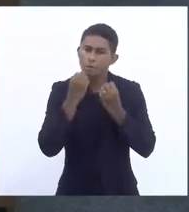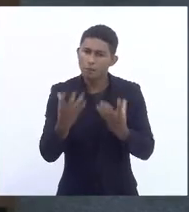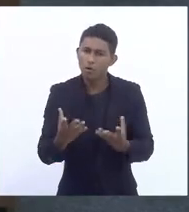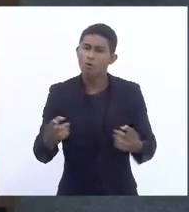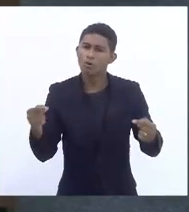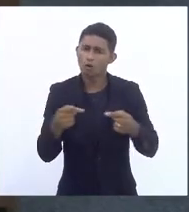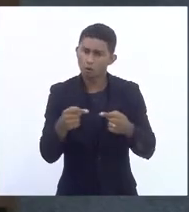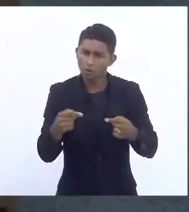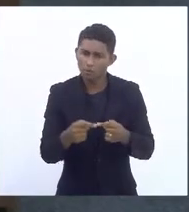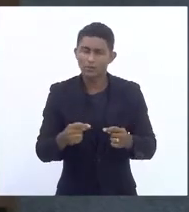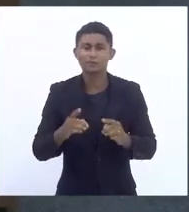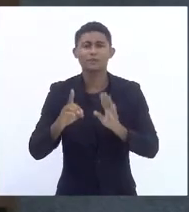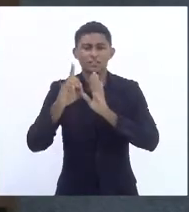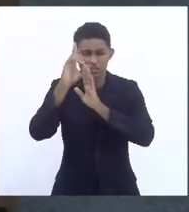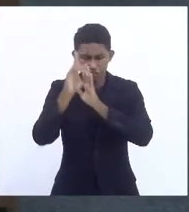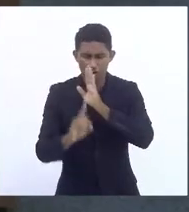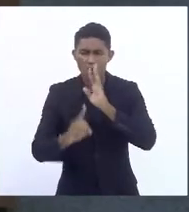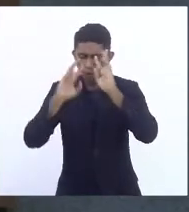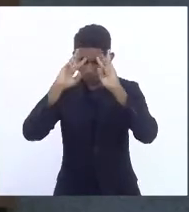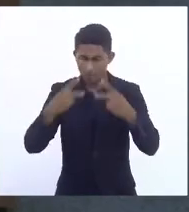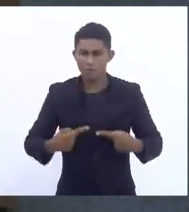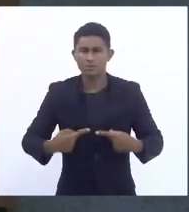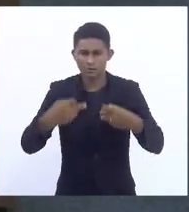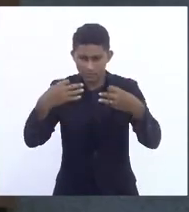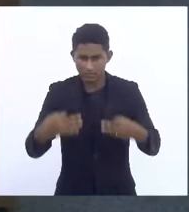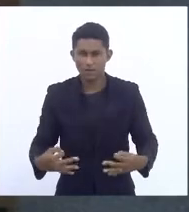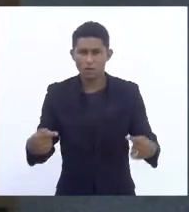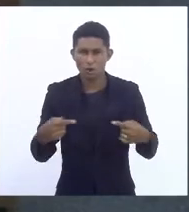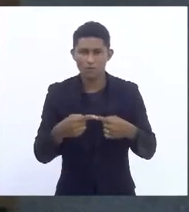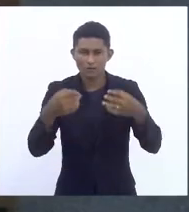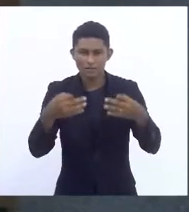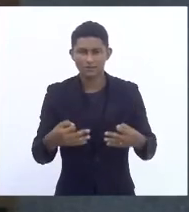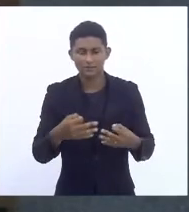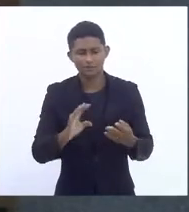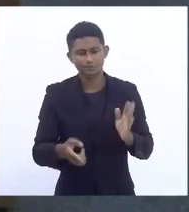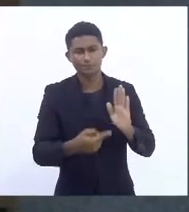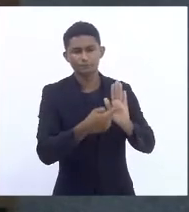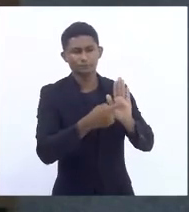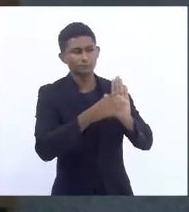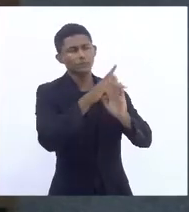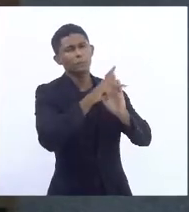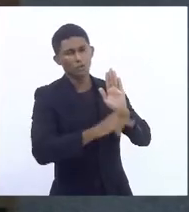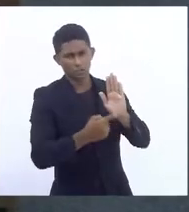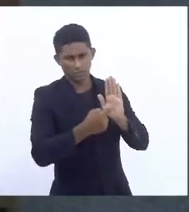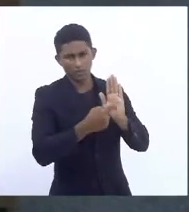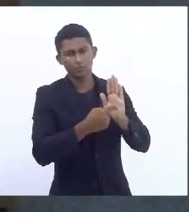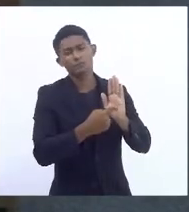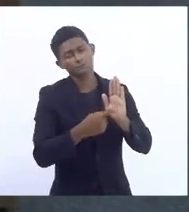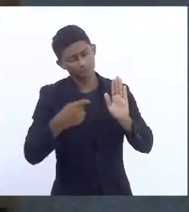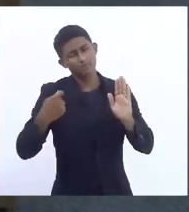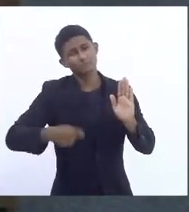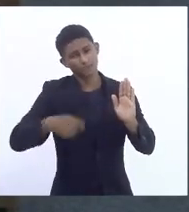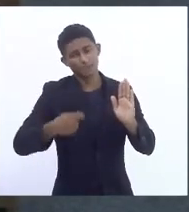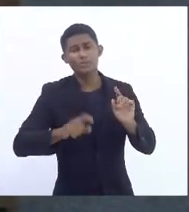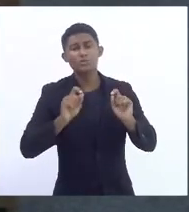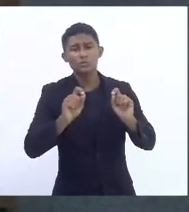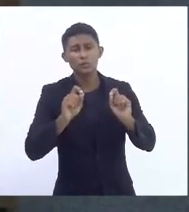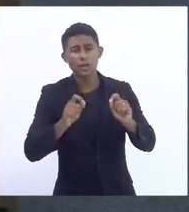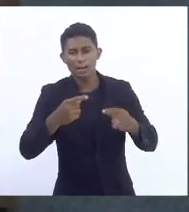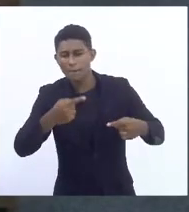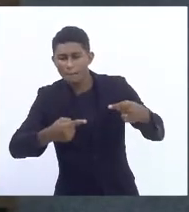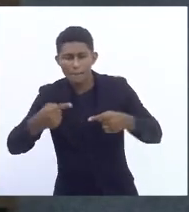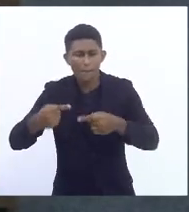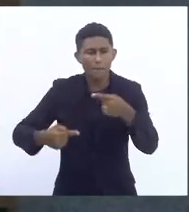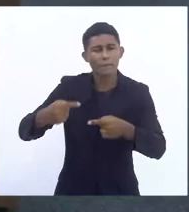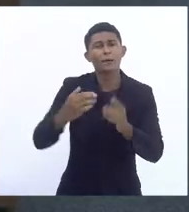tudo, garante o exercício da cidadania. O projeto, embora mereça debates, porque é um projeto extremamente